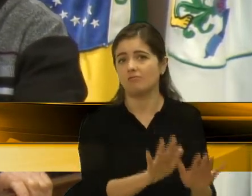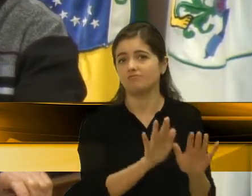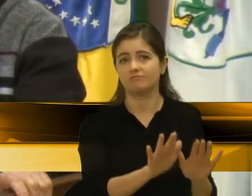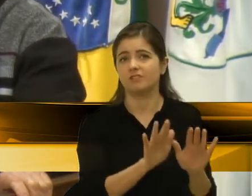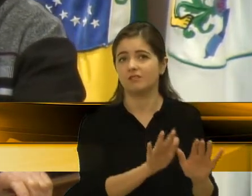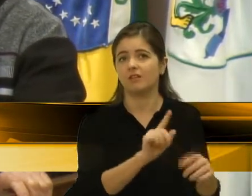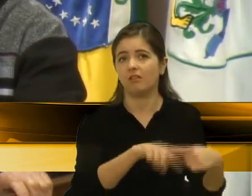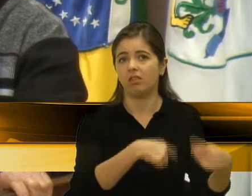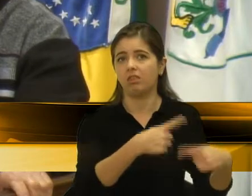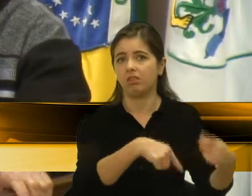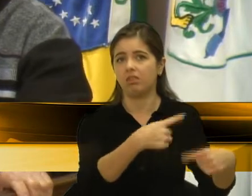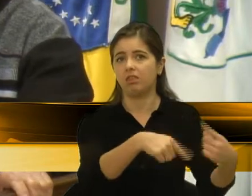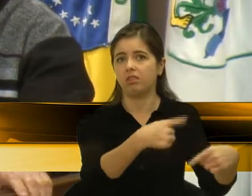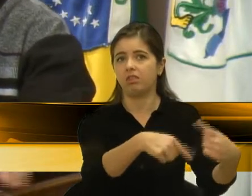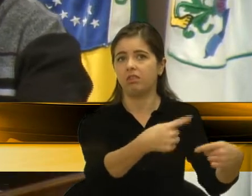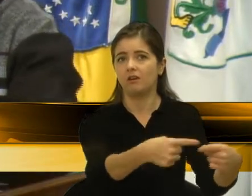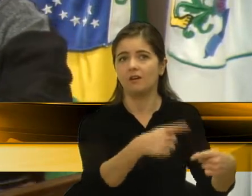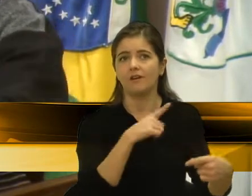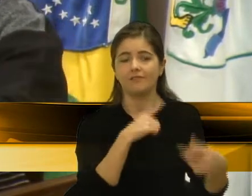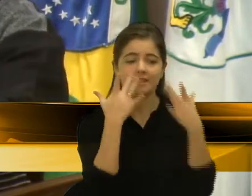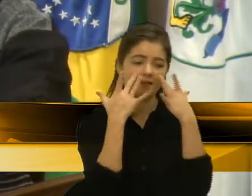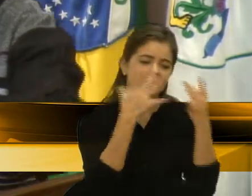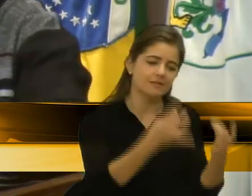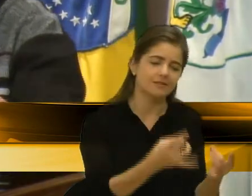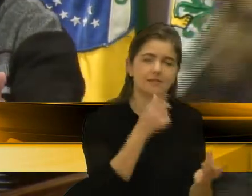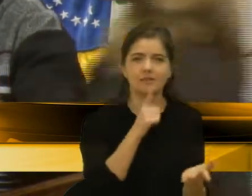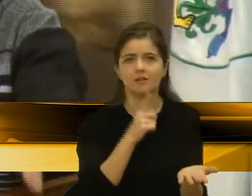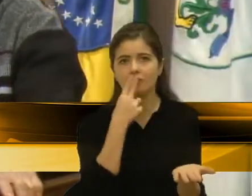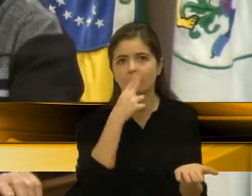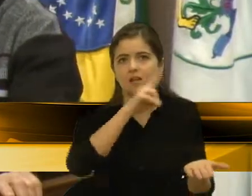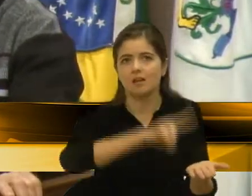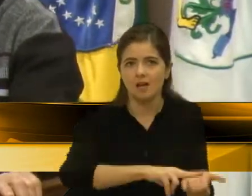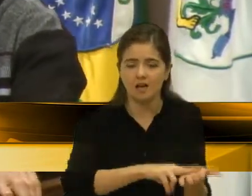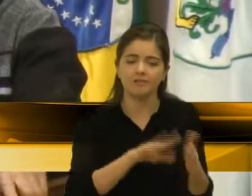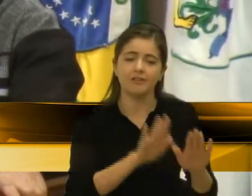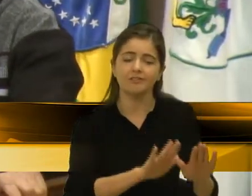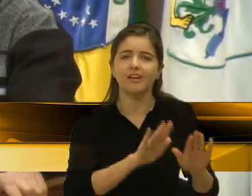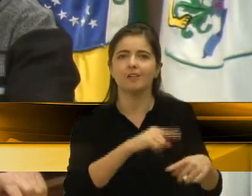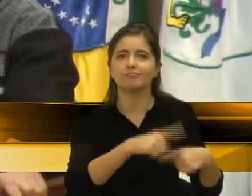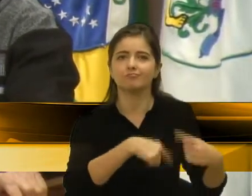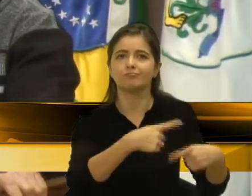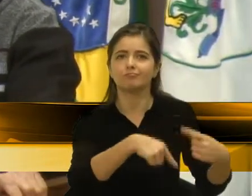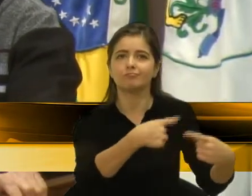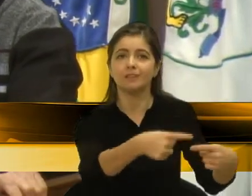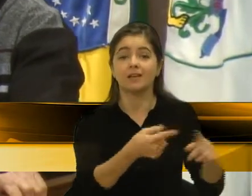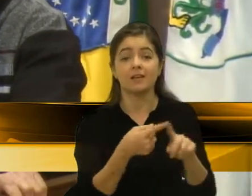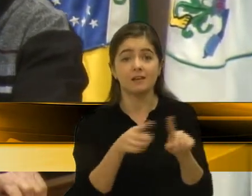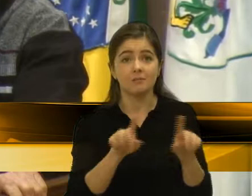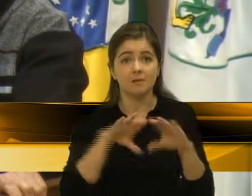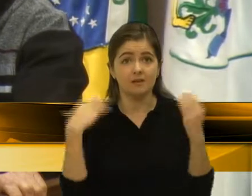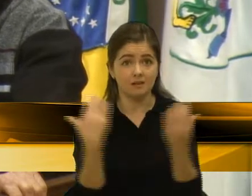ali uma chamada de atenção, uma cartinha, vai ficar por ali, mas pelo menos a Câmara de Vereadores,